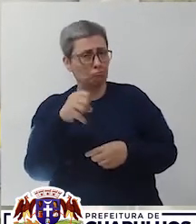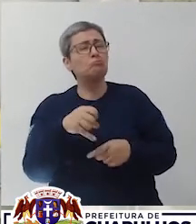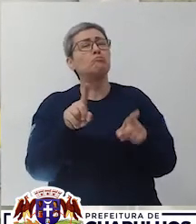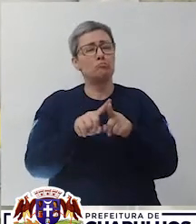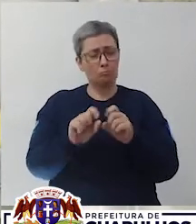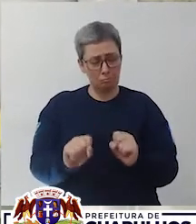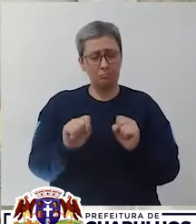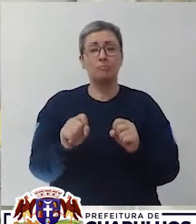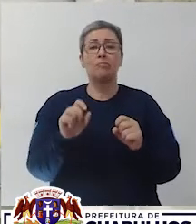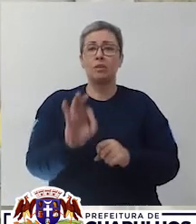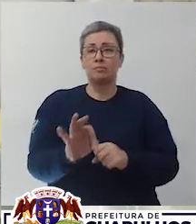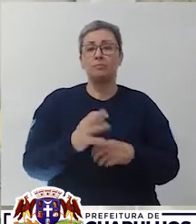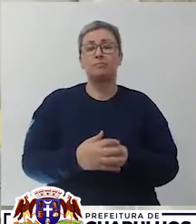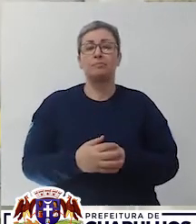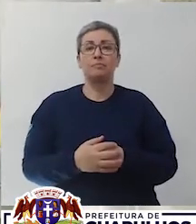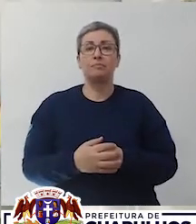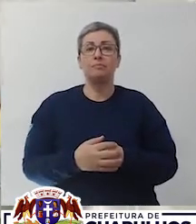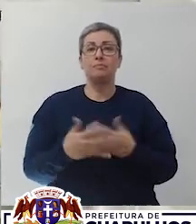Sim, pode. Certo.